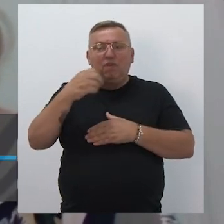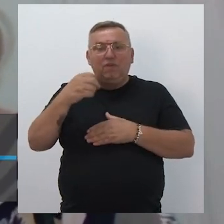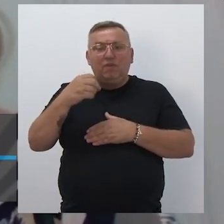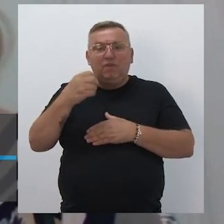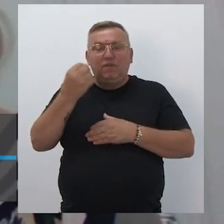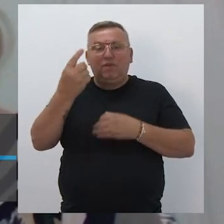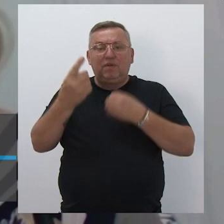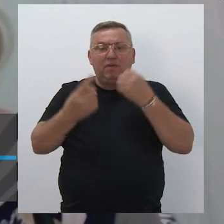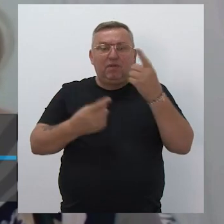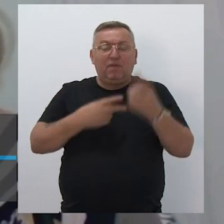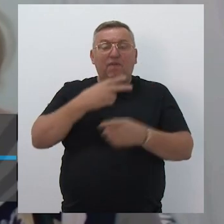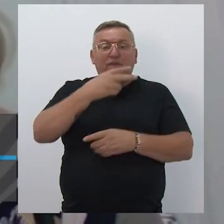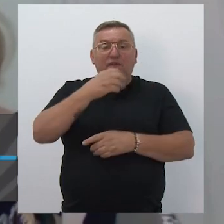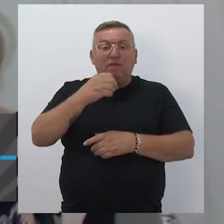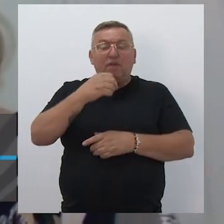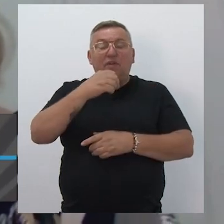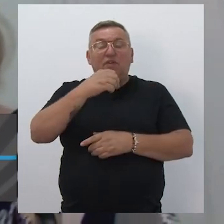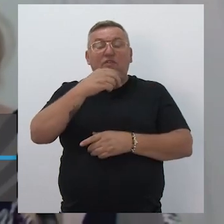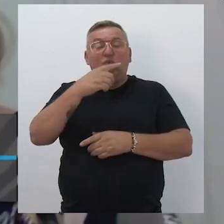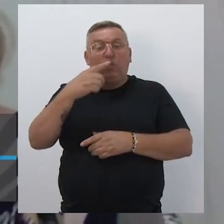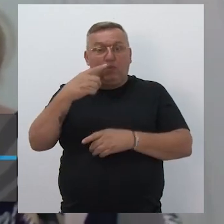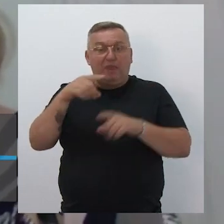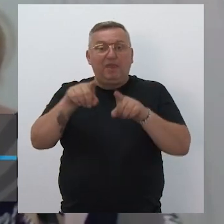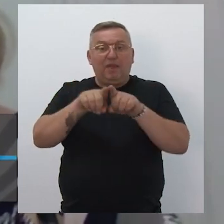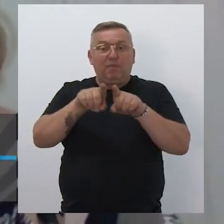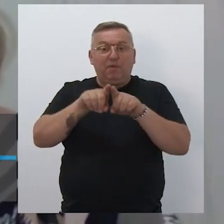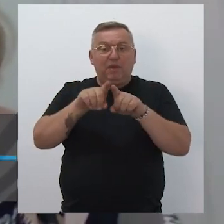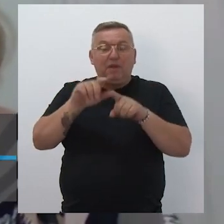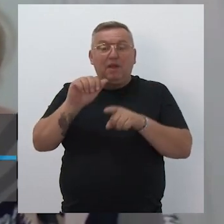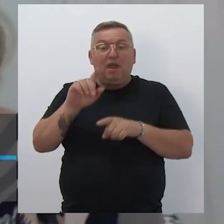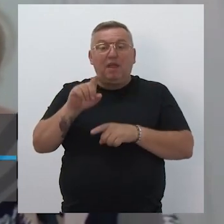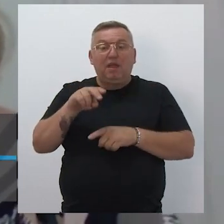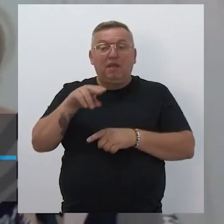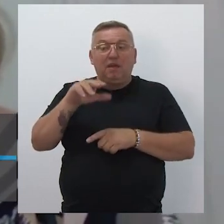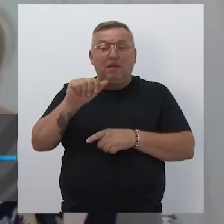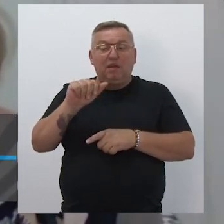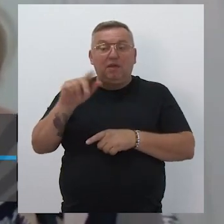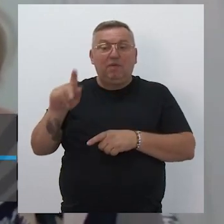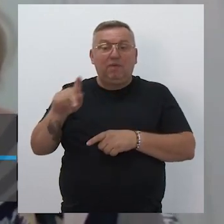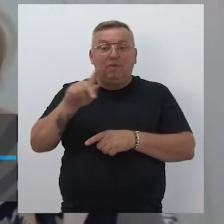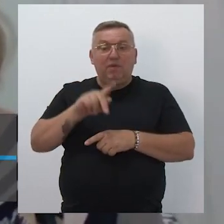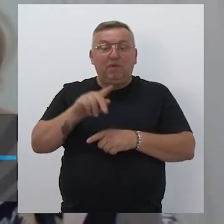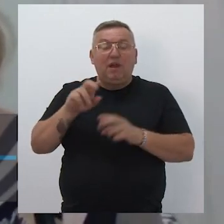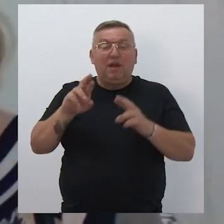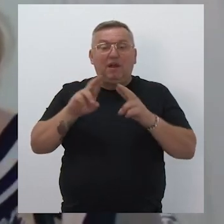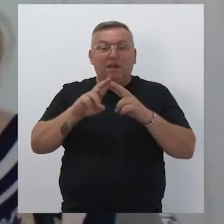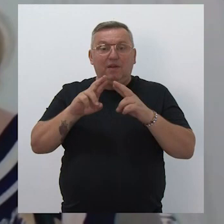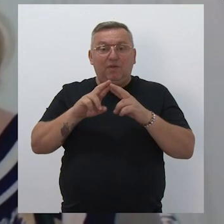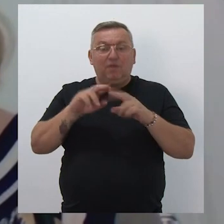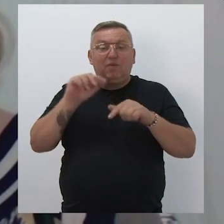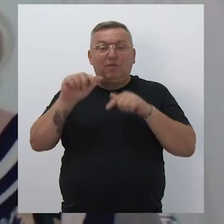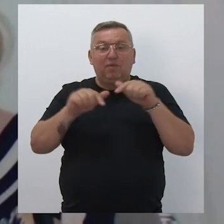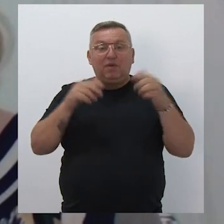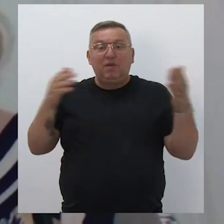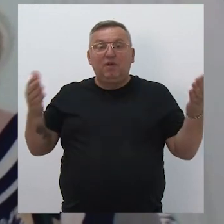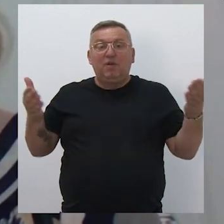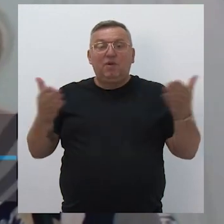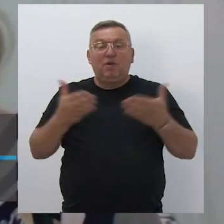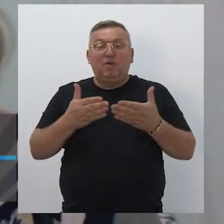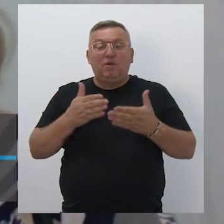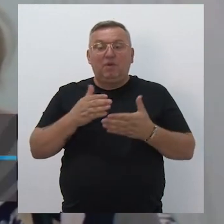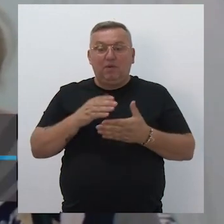ao longo de 2021. Sou a Adriana, sou professora da rede, estou trabalhando atualmente aqui